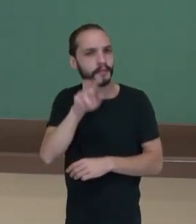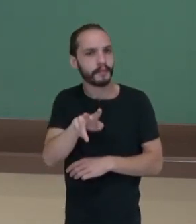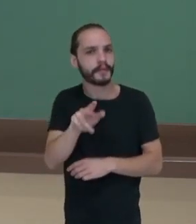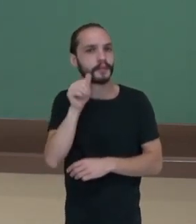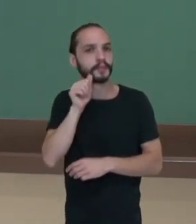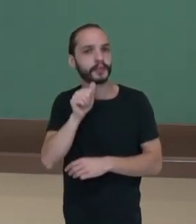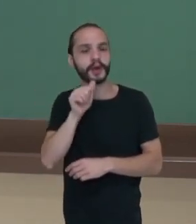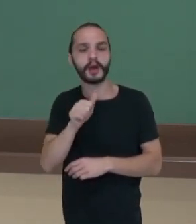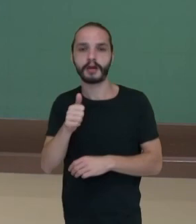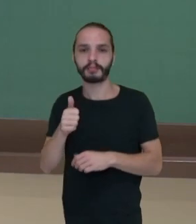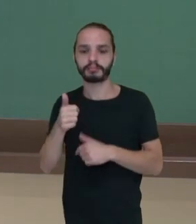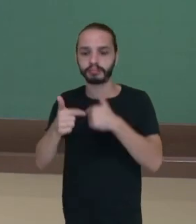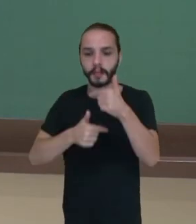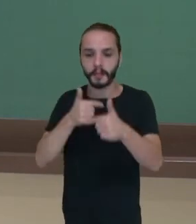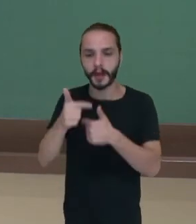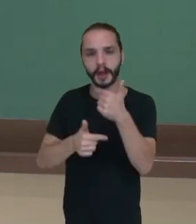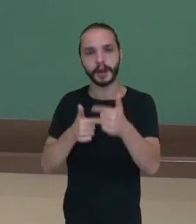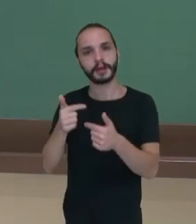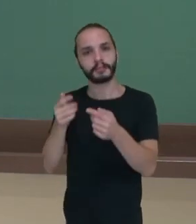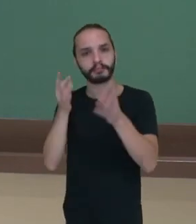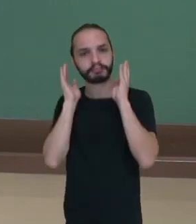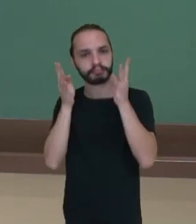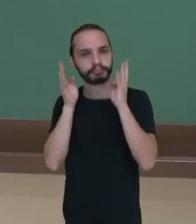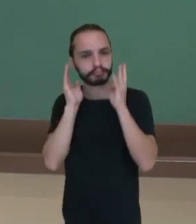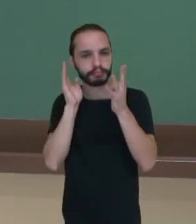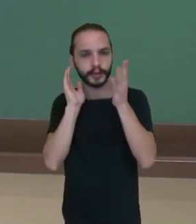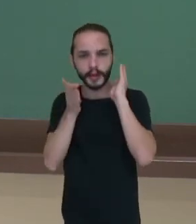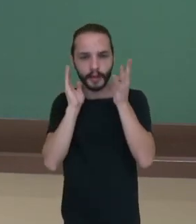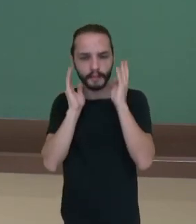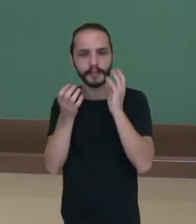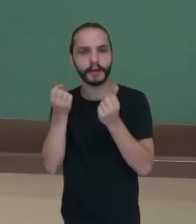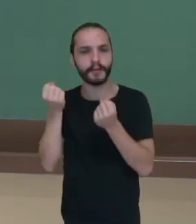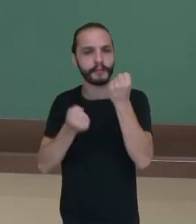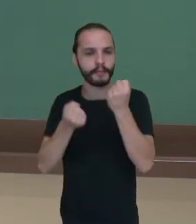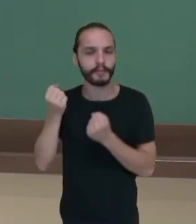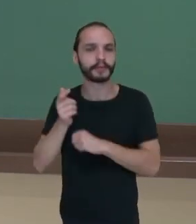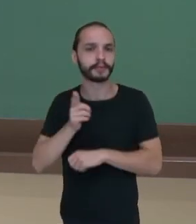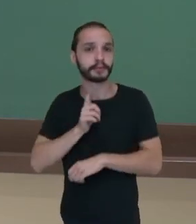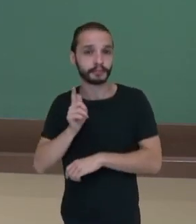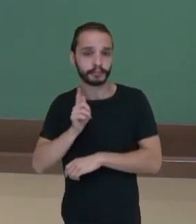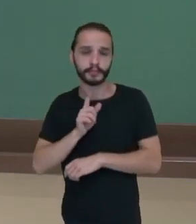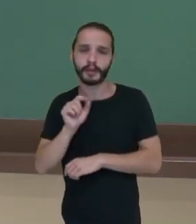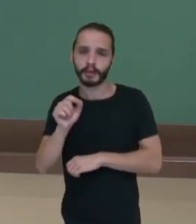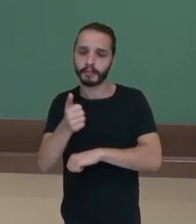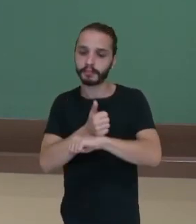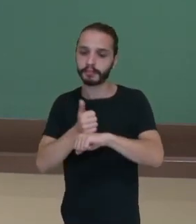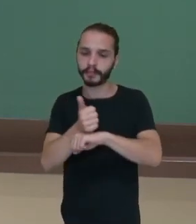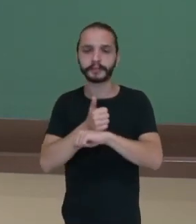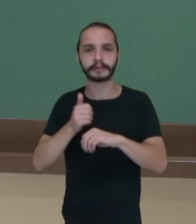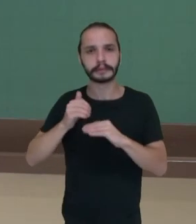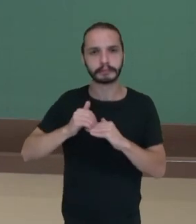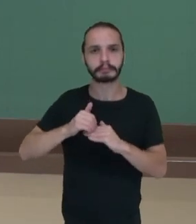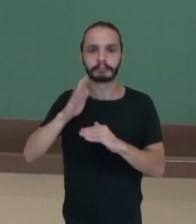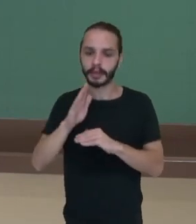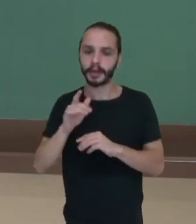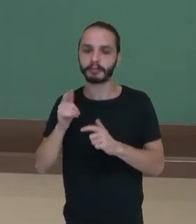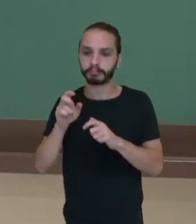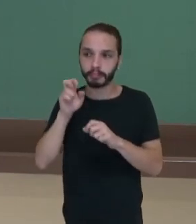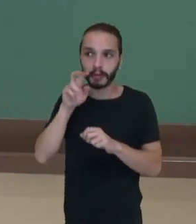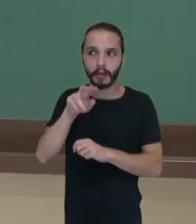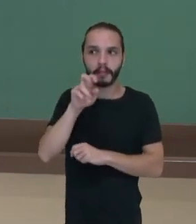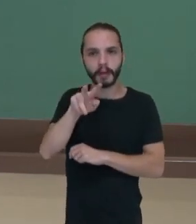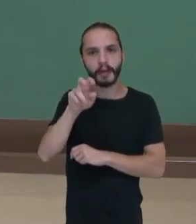essa atividade, desenvolvendo essa atividade ali, essa profissão, né? Cada vez mais a gente observa